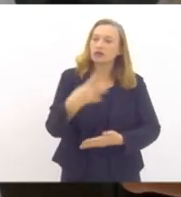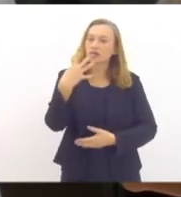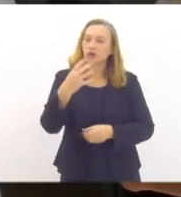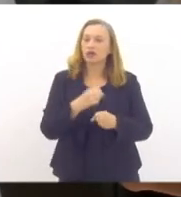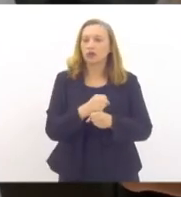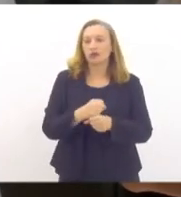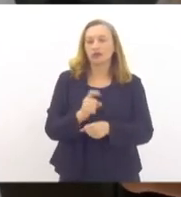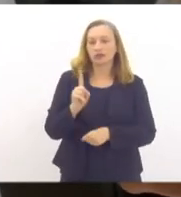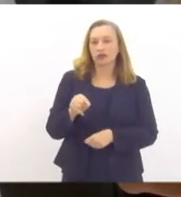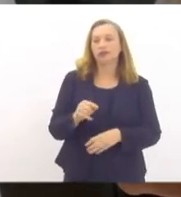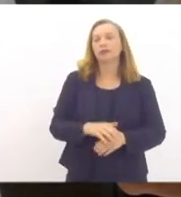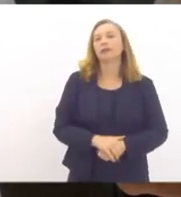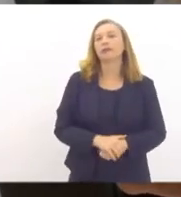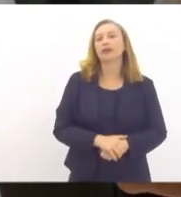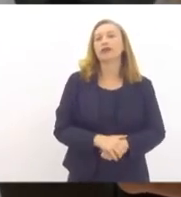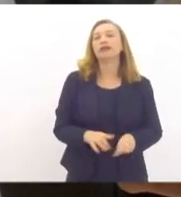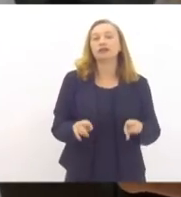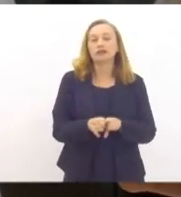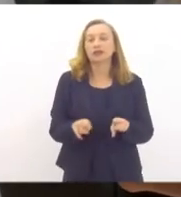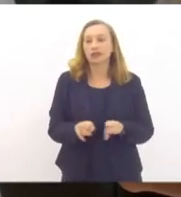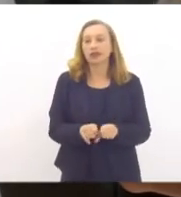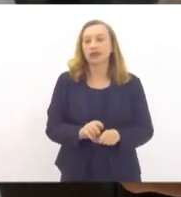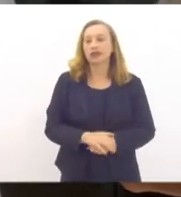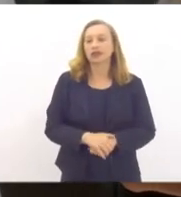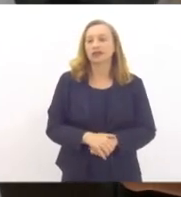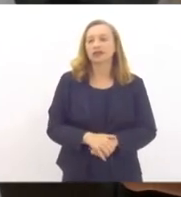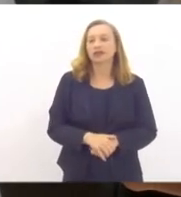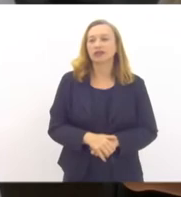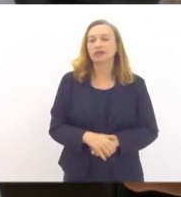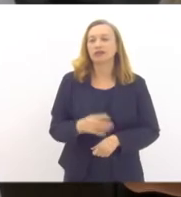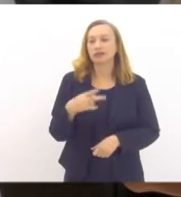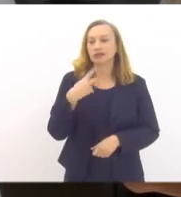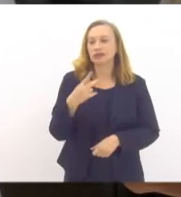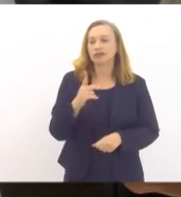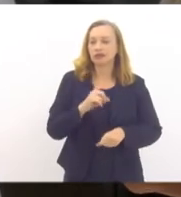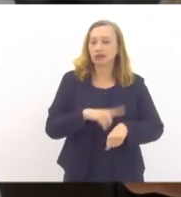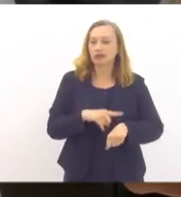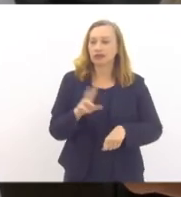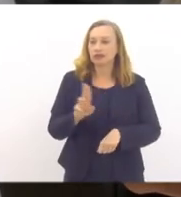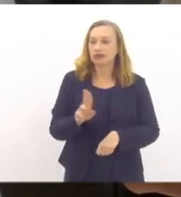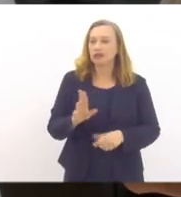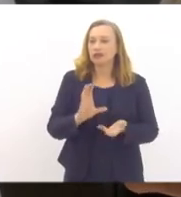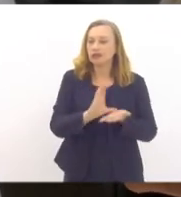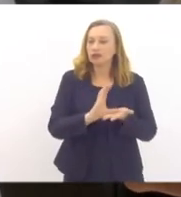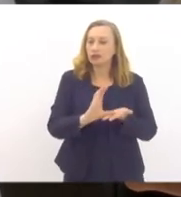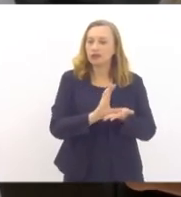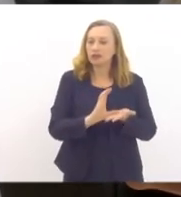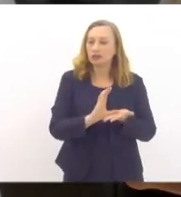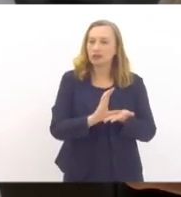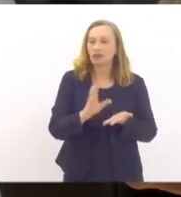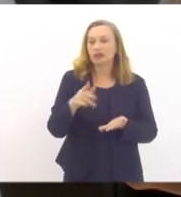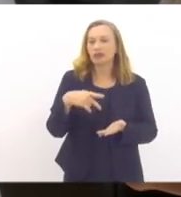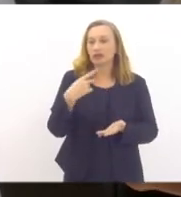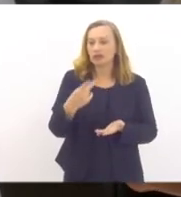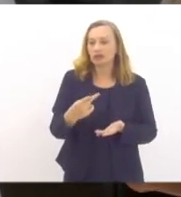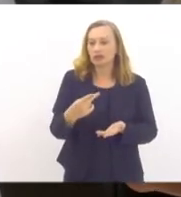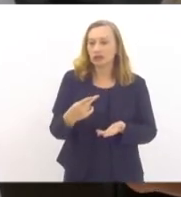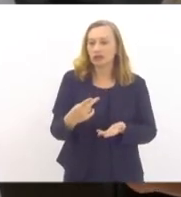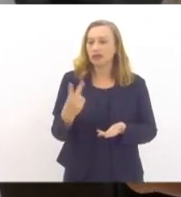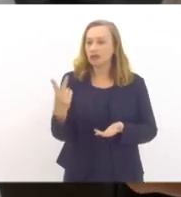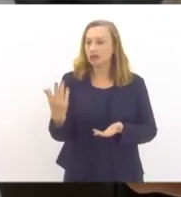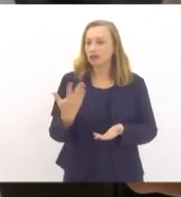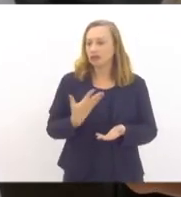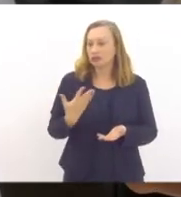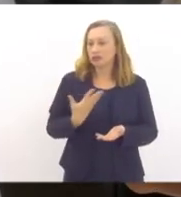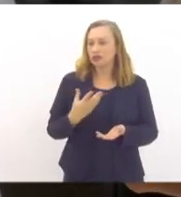né? Também, né, quero ratificar nesse momento, em nome do Conselho, né, a fala, né, dos dois colegas